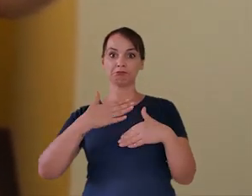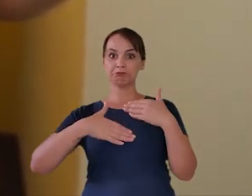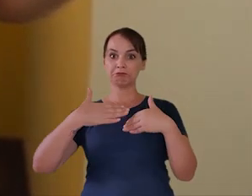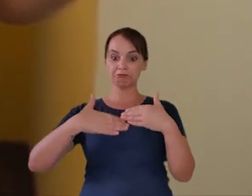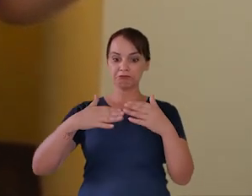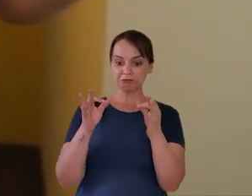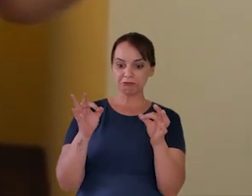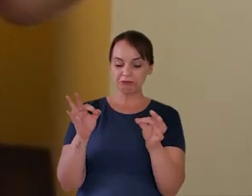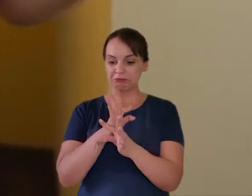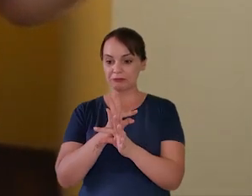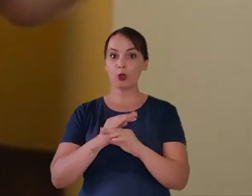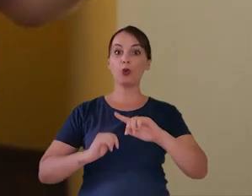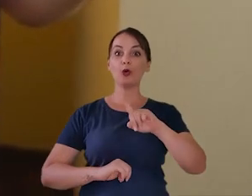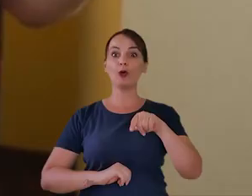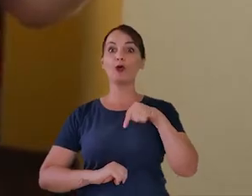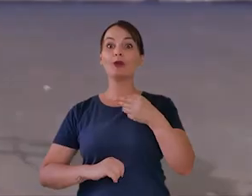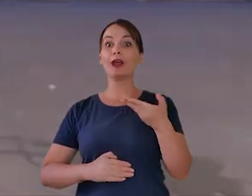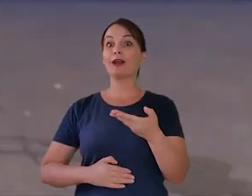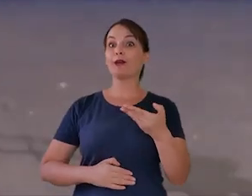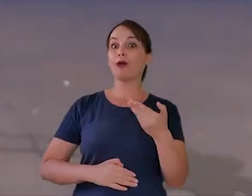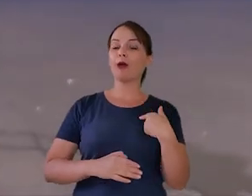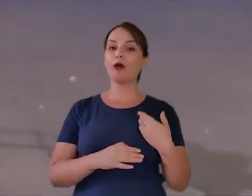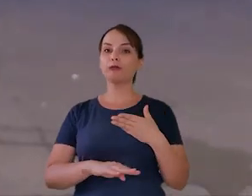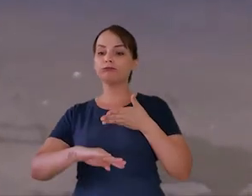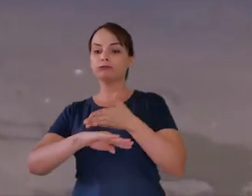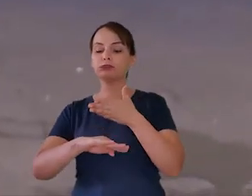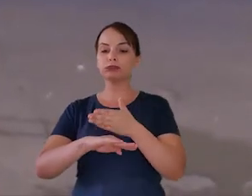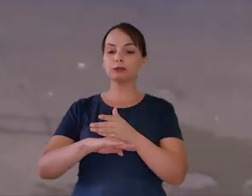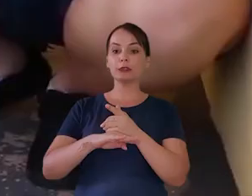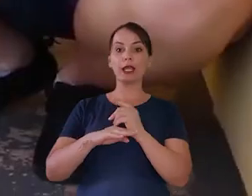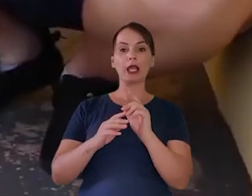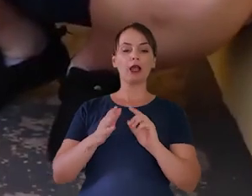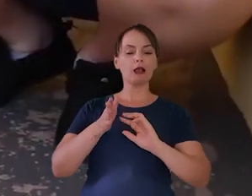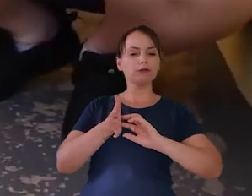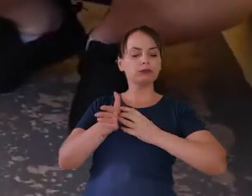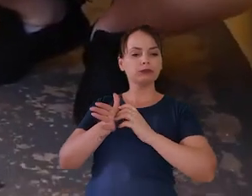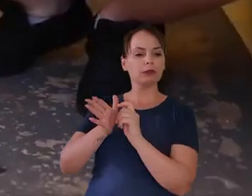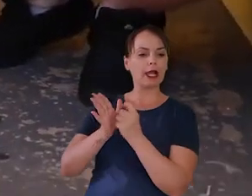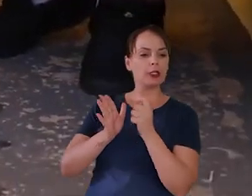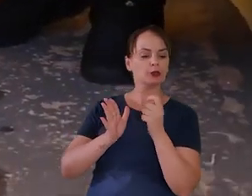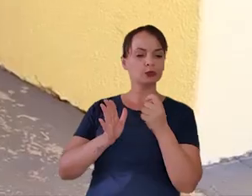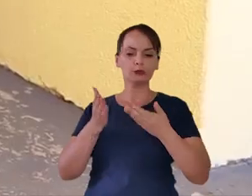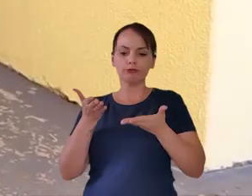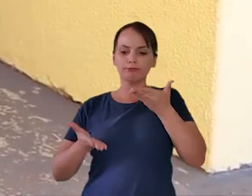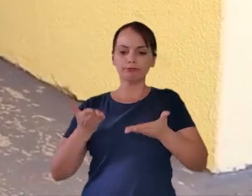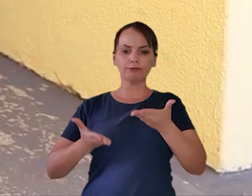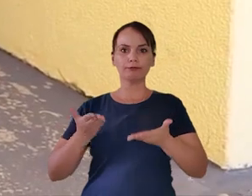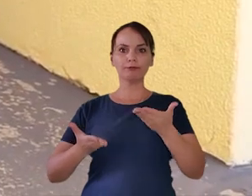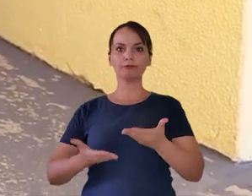Assim que o processo produtivo estiver controlado, o próximo passo será a integração com o circuito de Arduino e calibração.